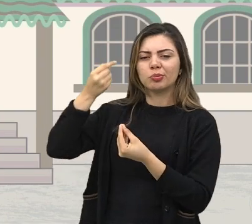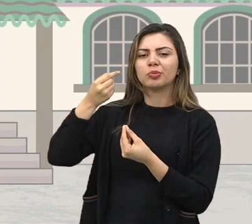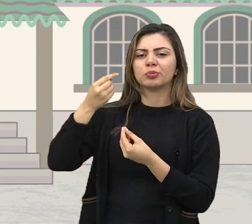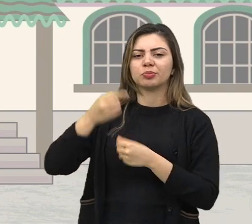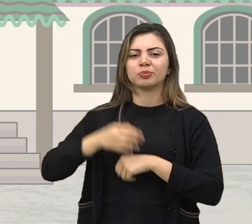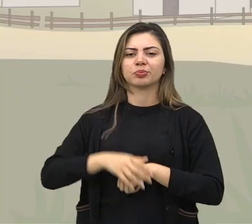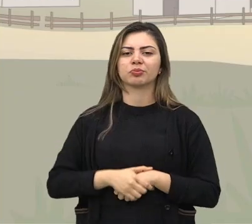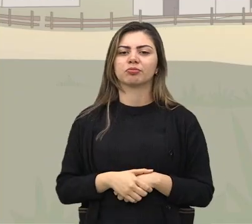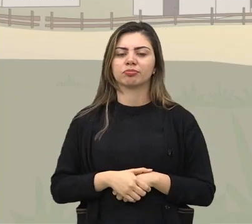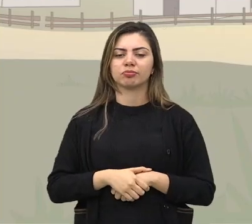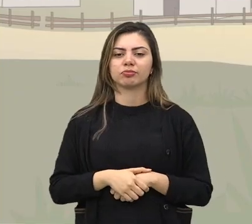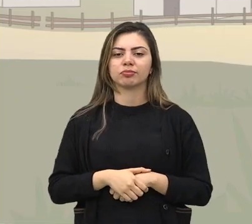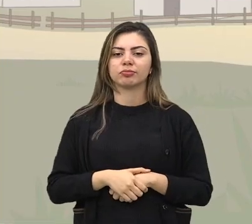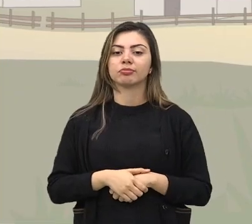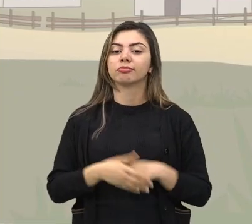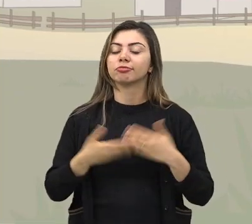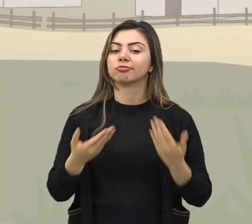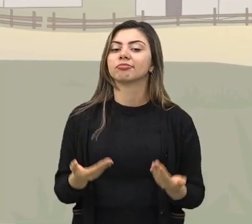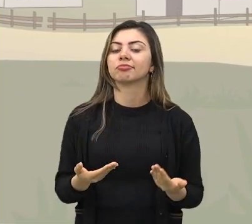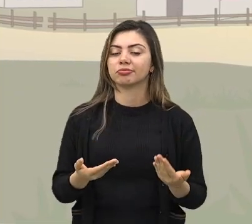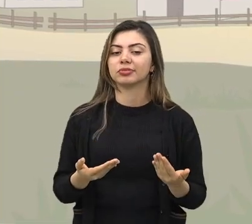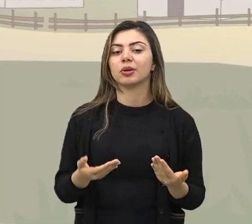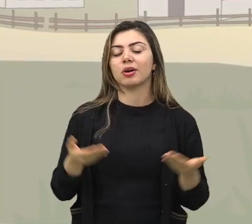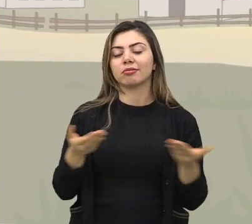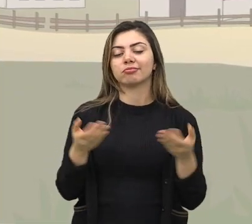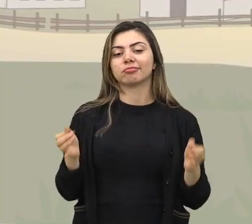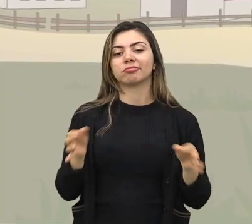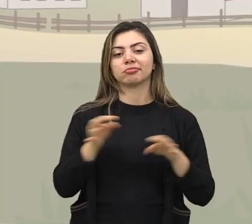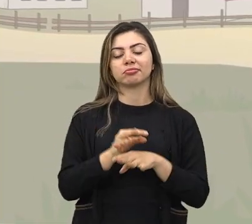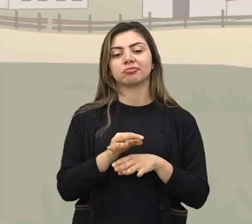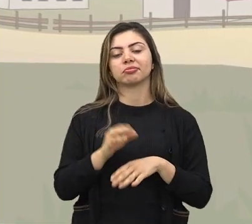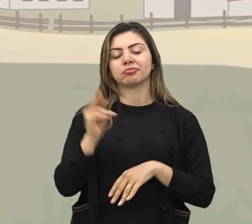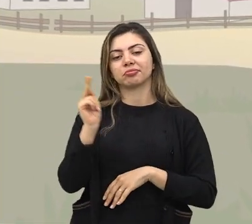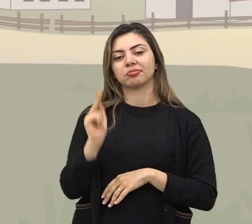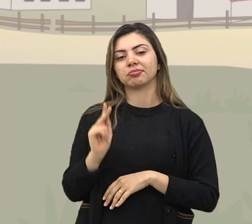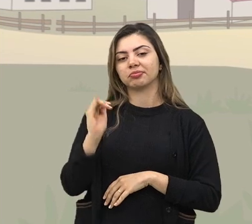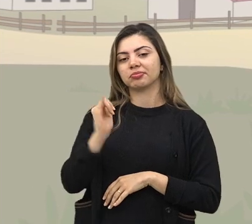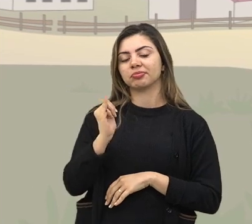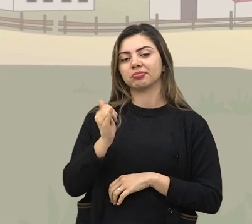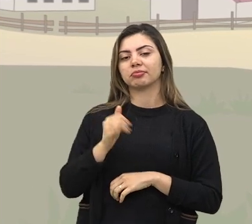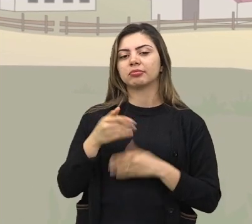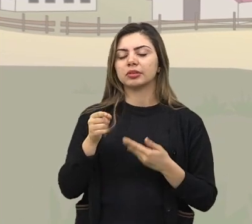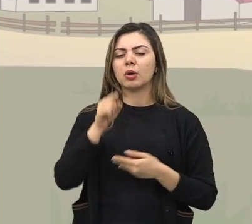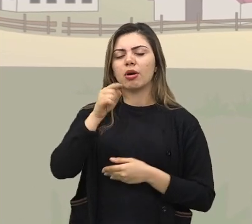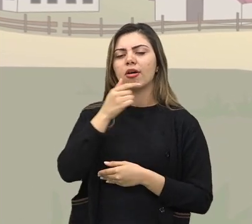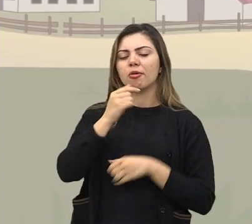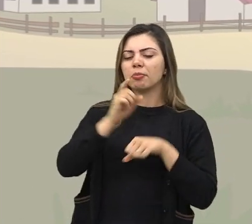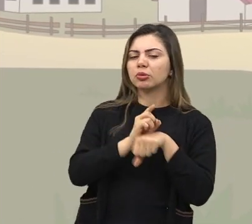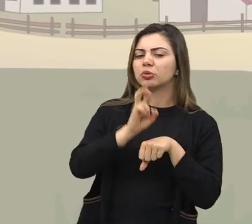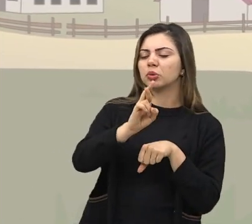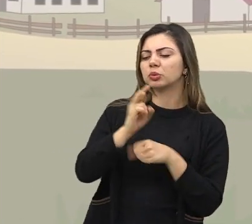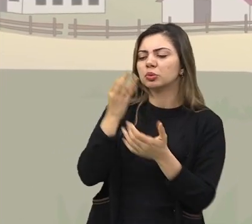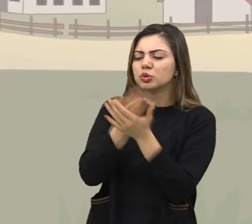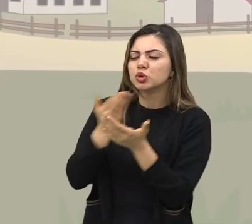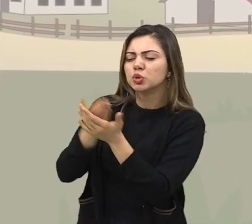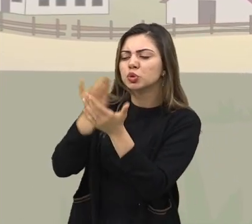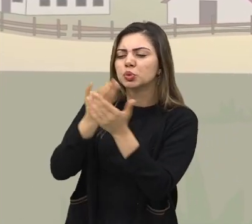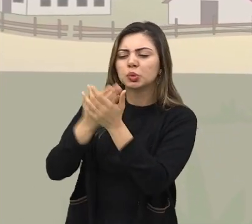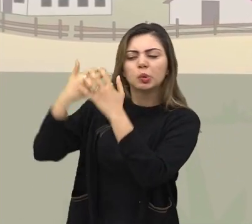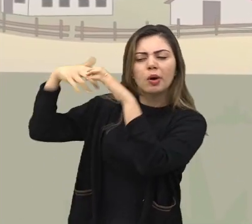humana. E assim termina a história do alienista, um homem que dedicou sua vida a entender a mente